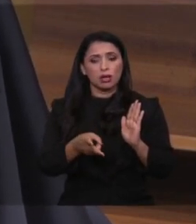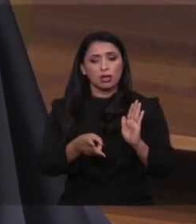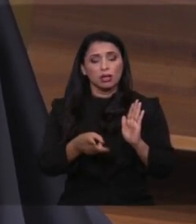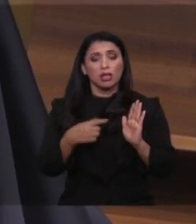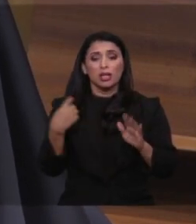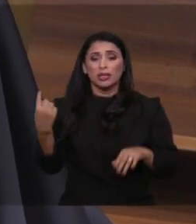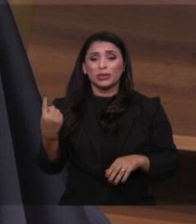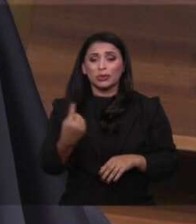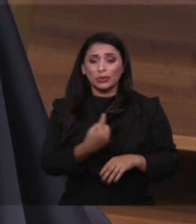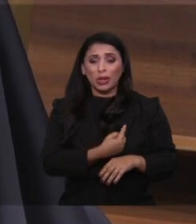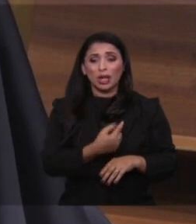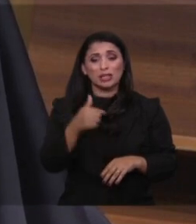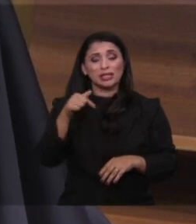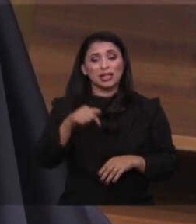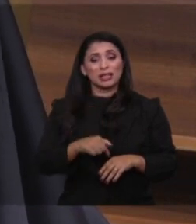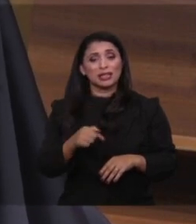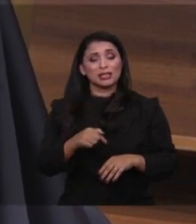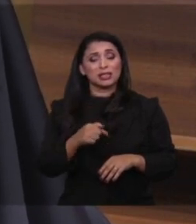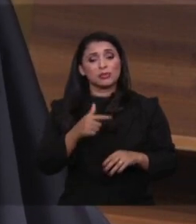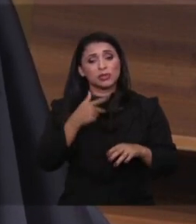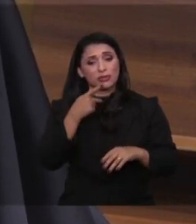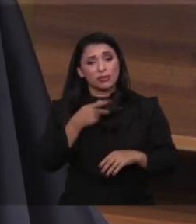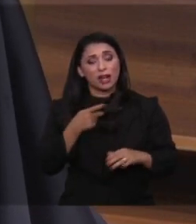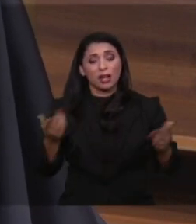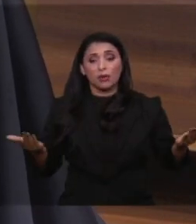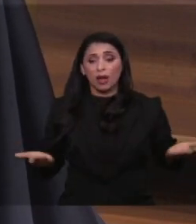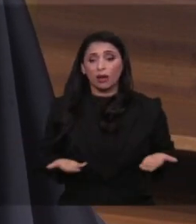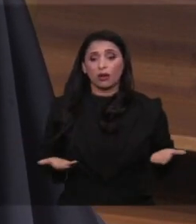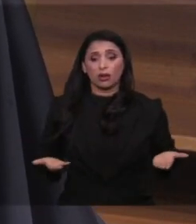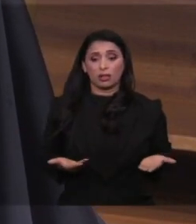nós é que estamos aqui a dizer, inclusive,